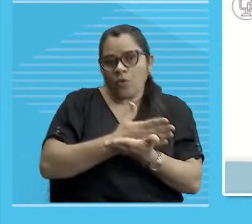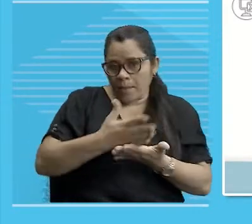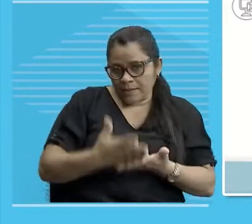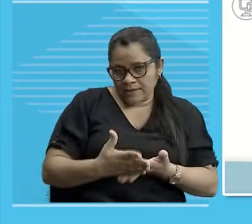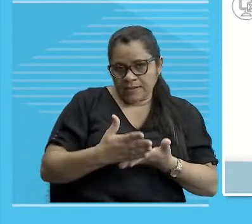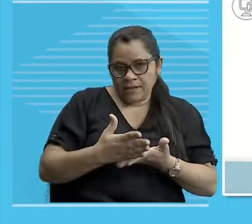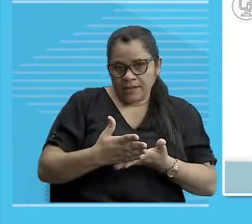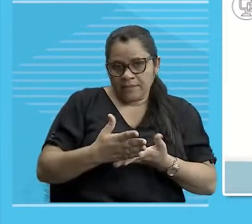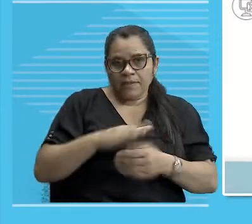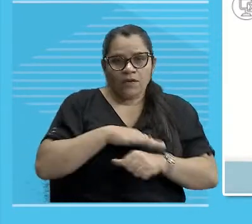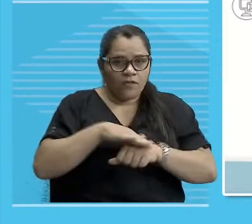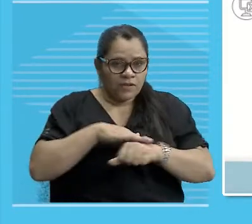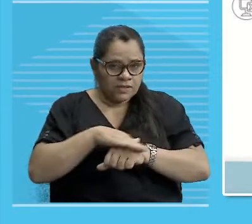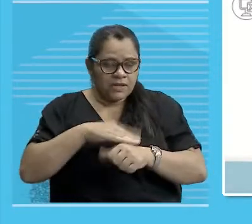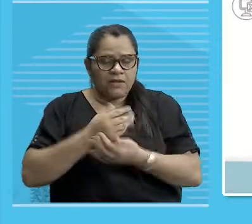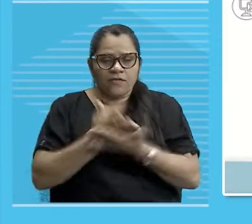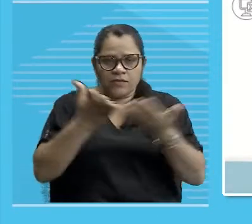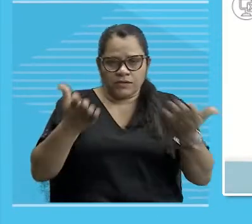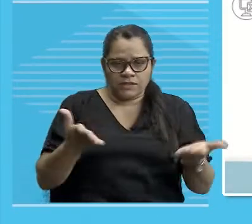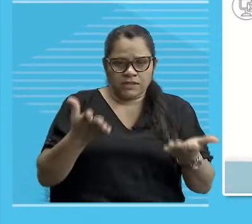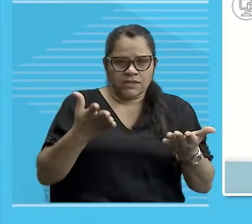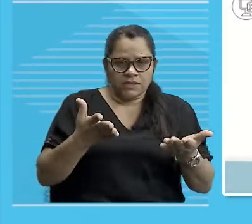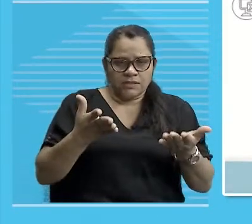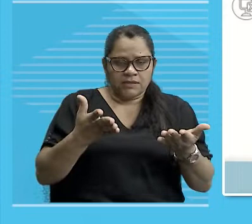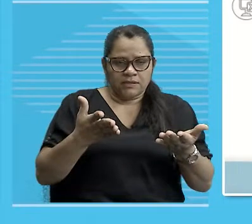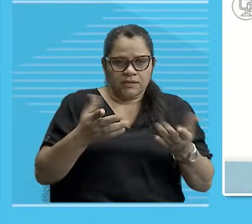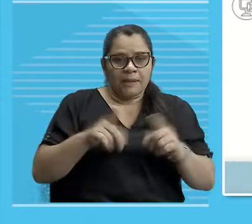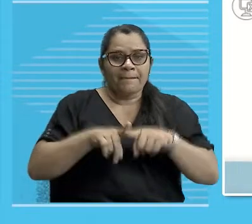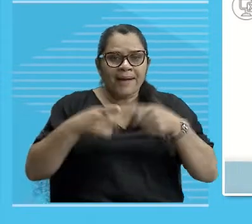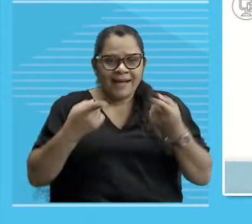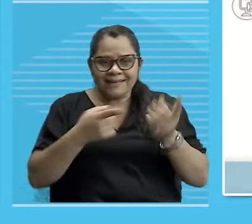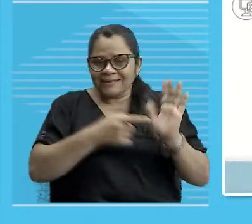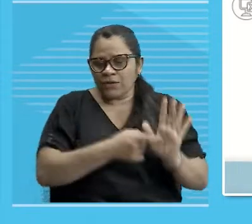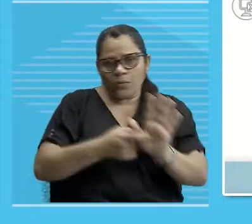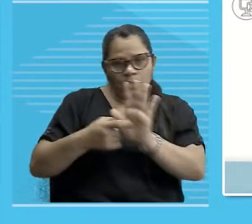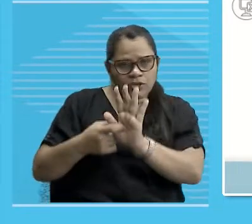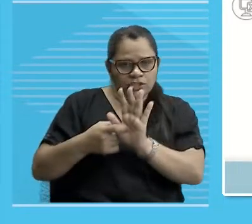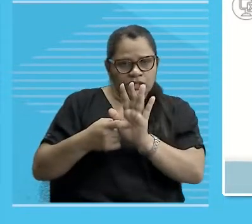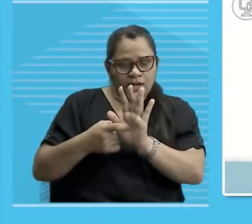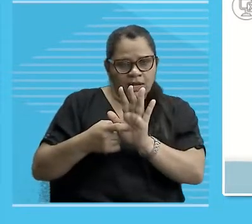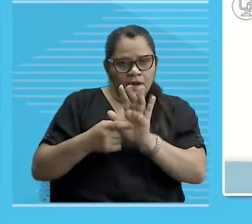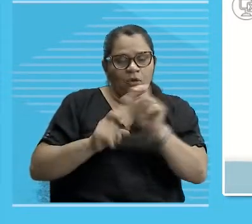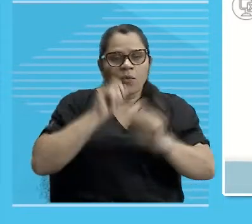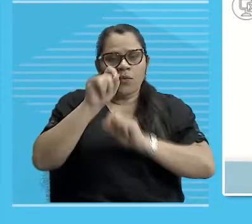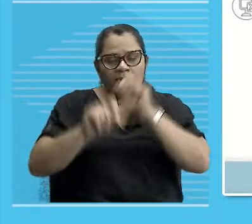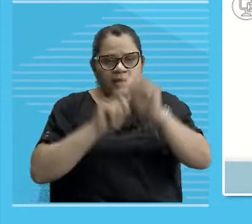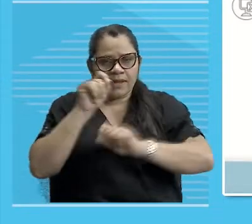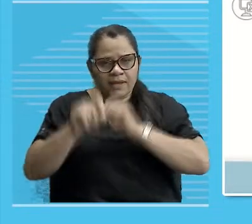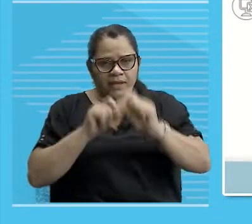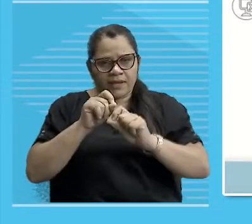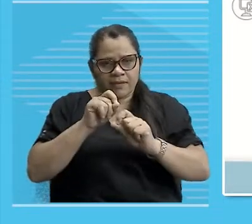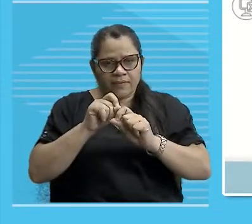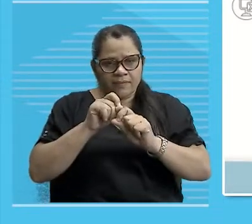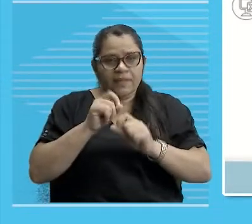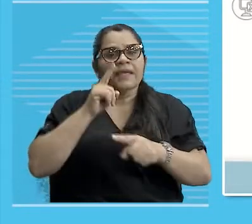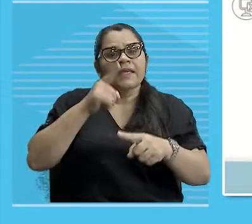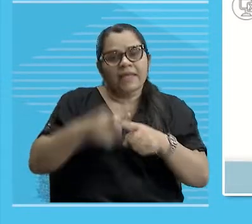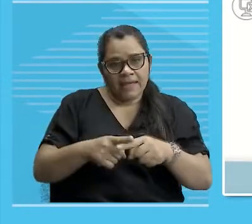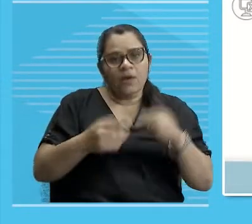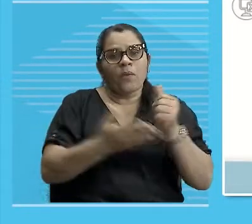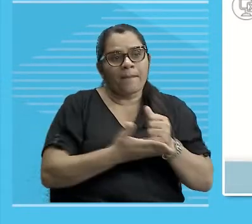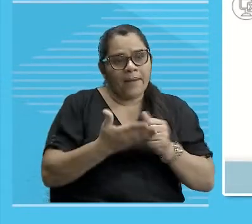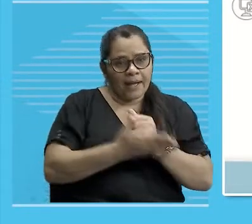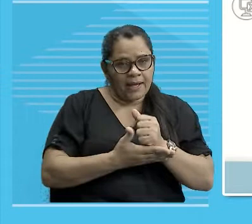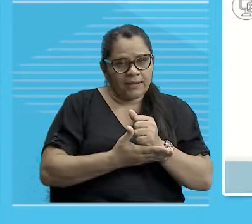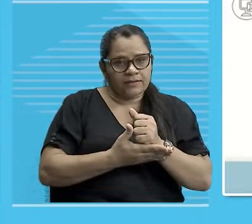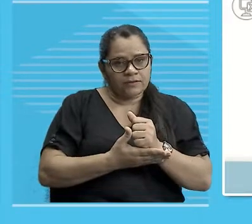aqui, né, sem tratar inicialmente daquilo que é o mais básico de tudo. O que